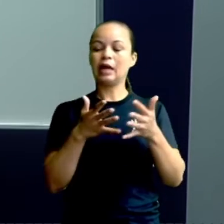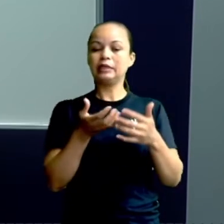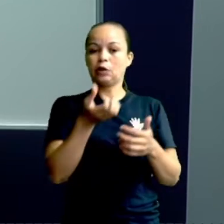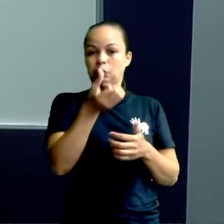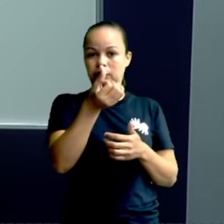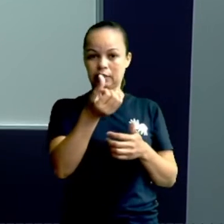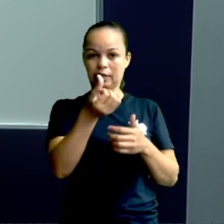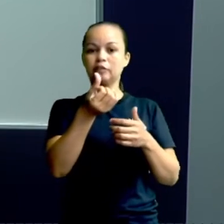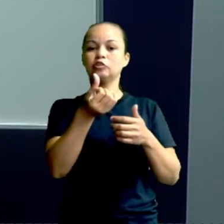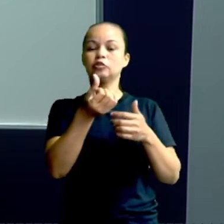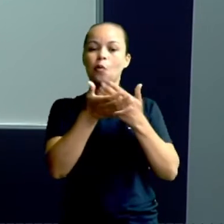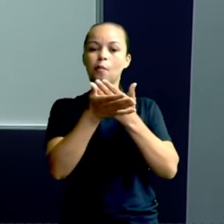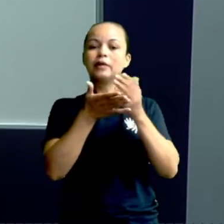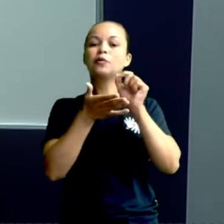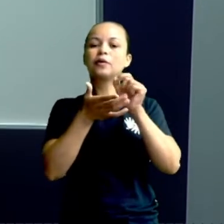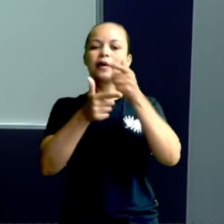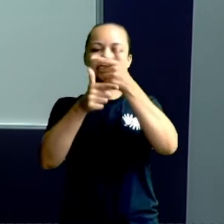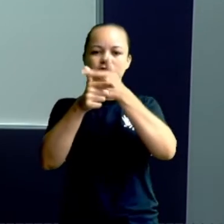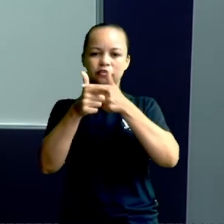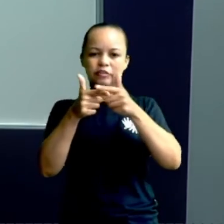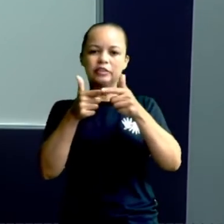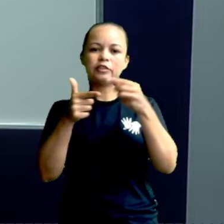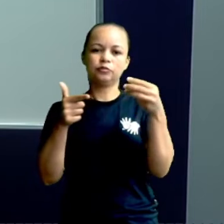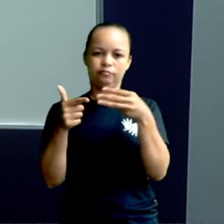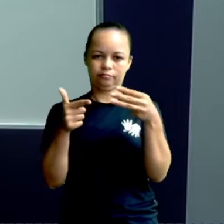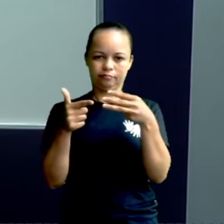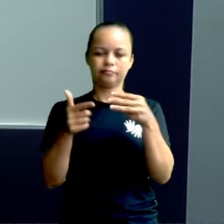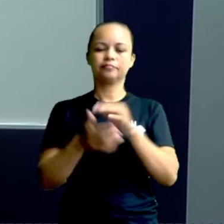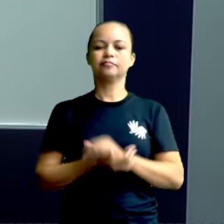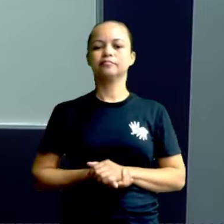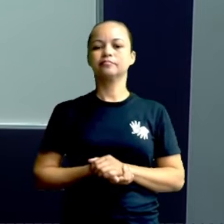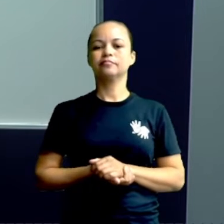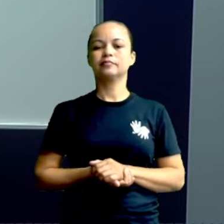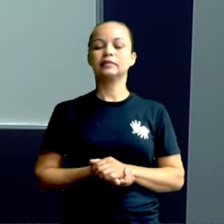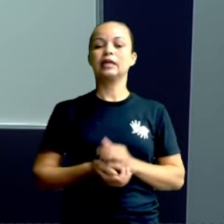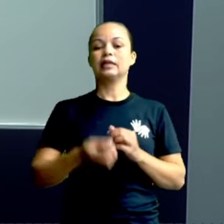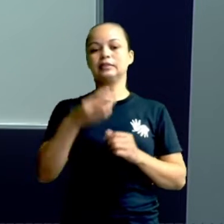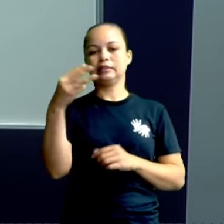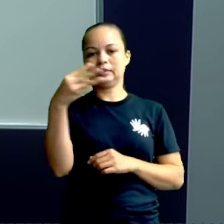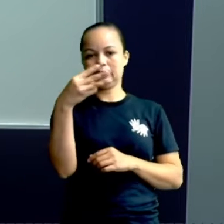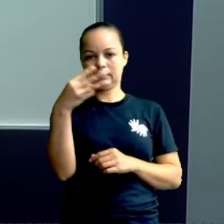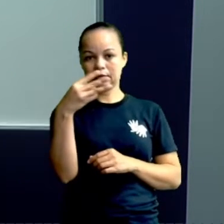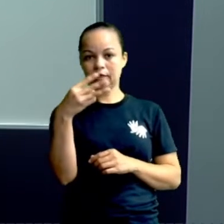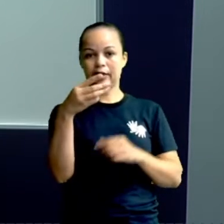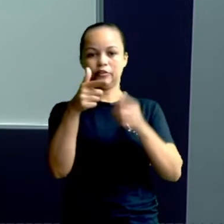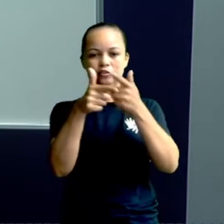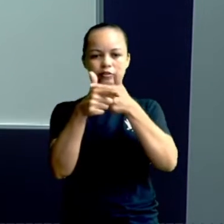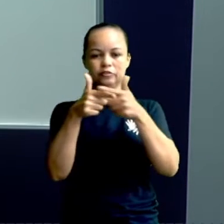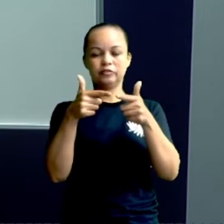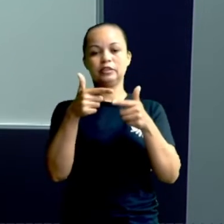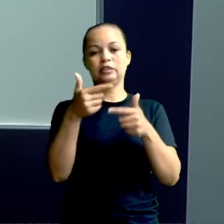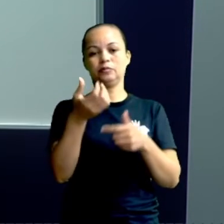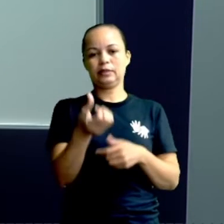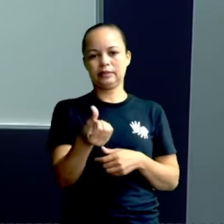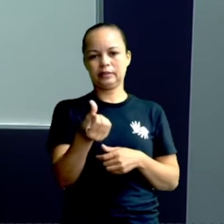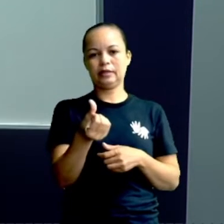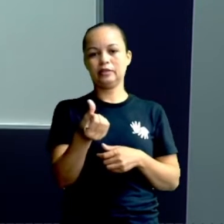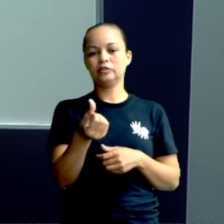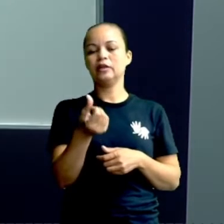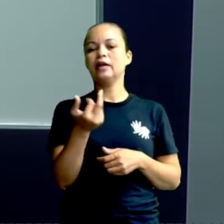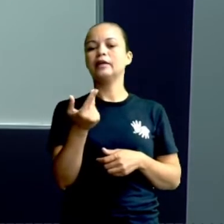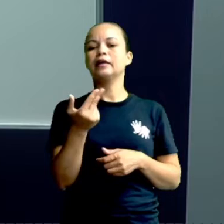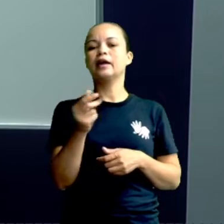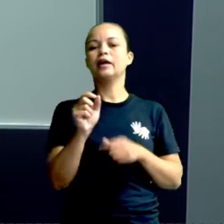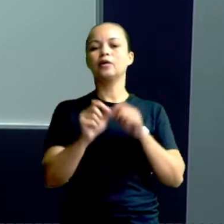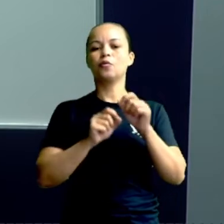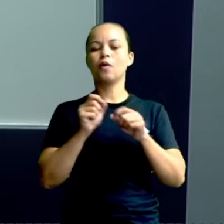passar dividindo 33, tá certo? Então, vai ficar 33 dividido para 6.